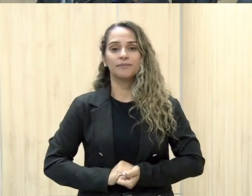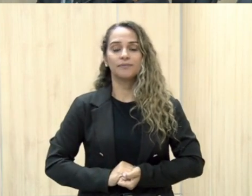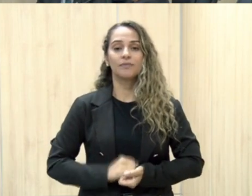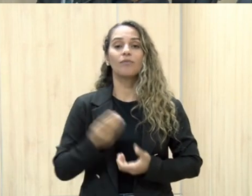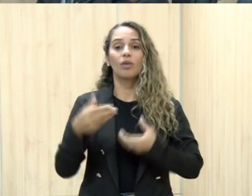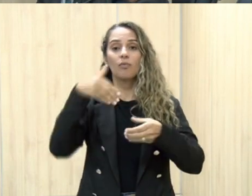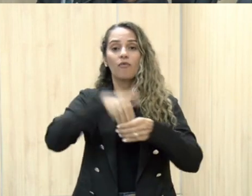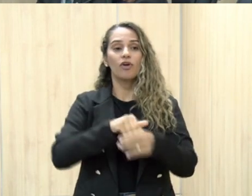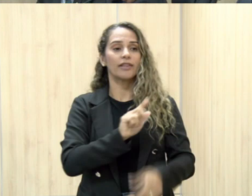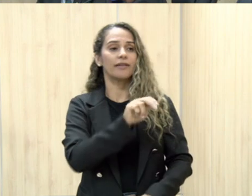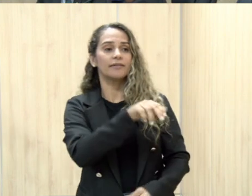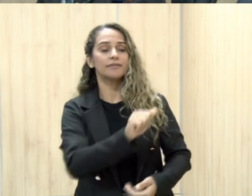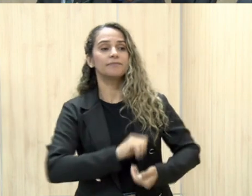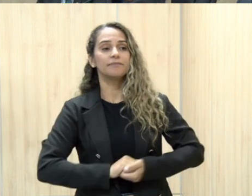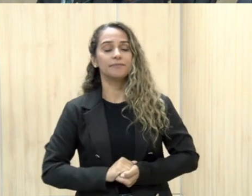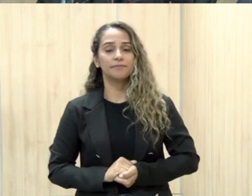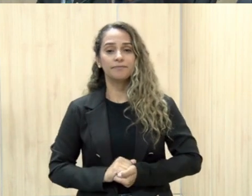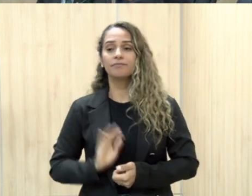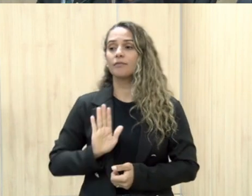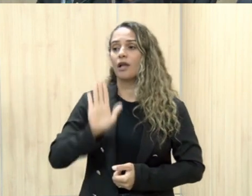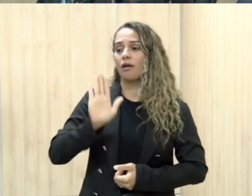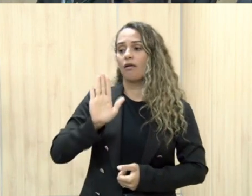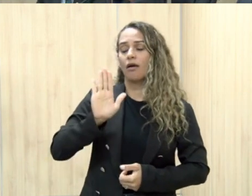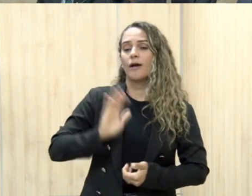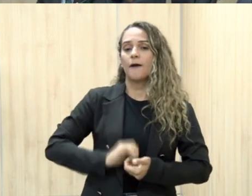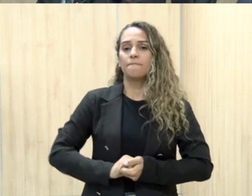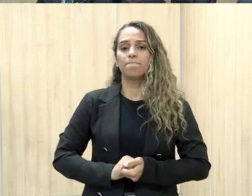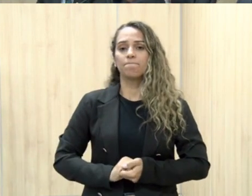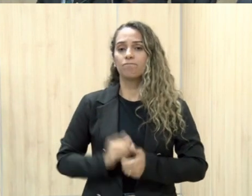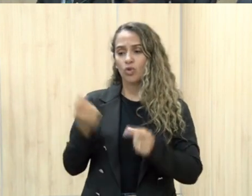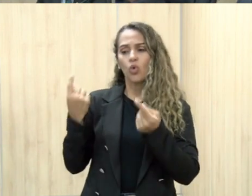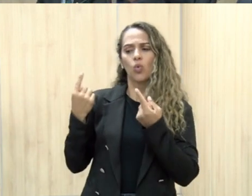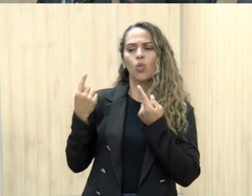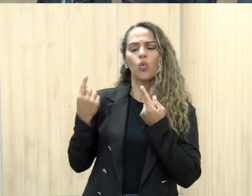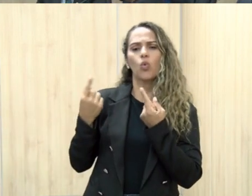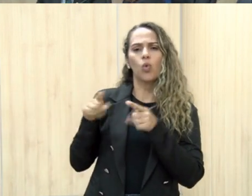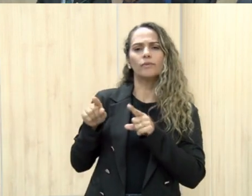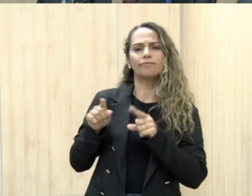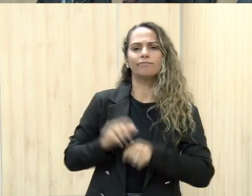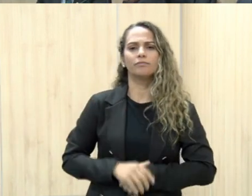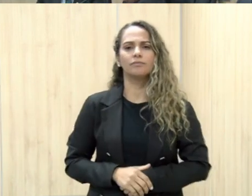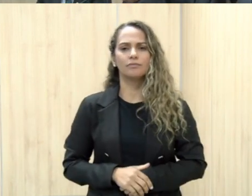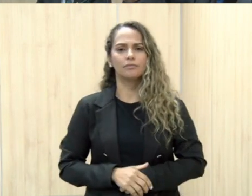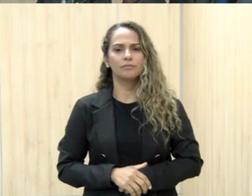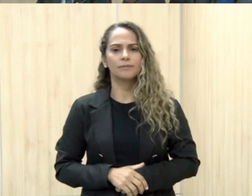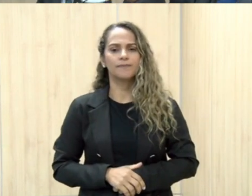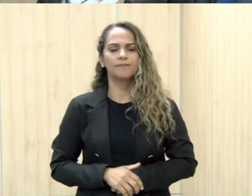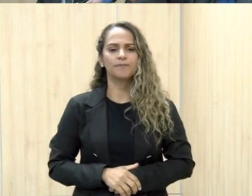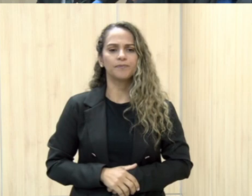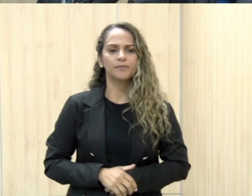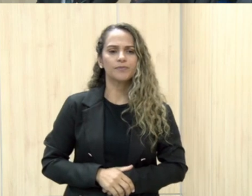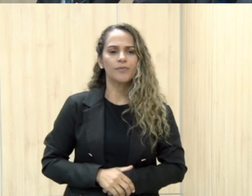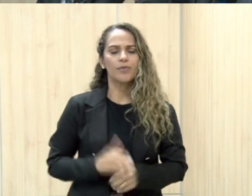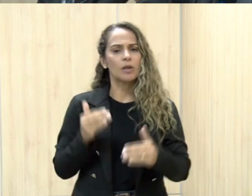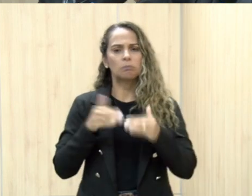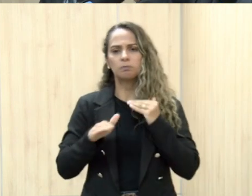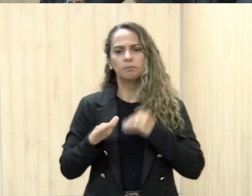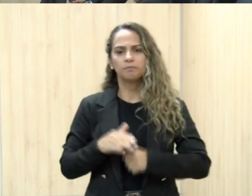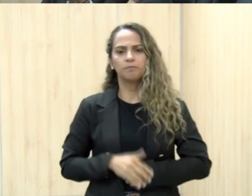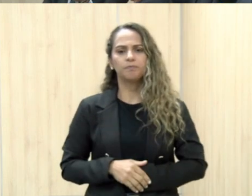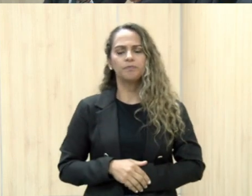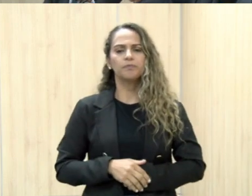Alan Queiroz Presidente eu vou votar contra como voto a deputado